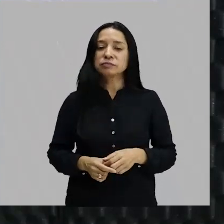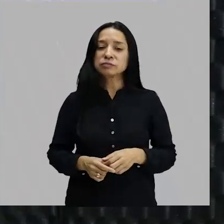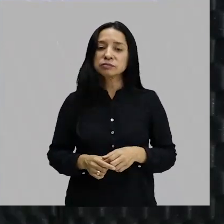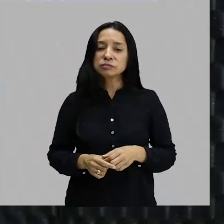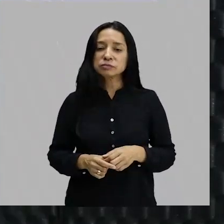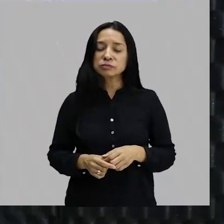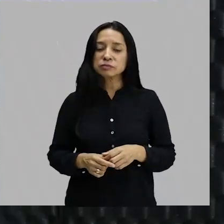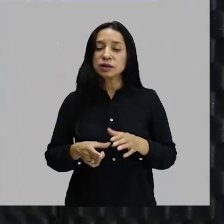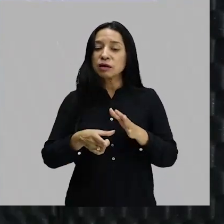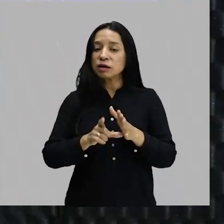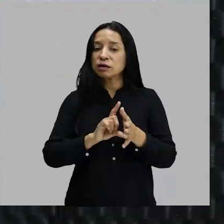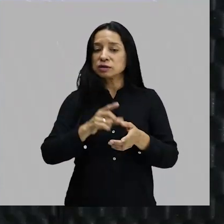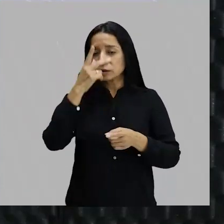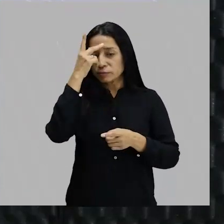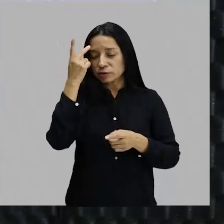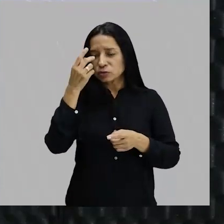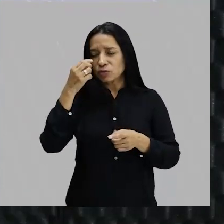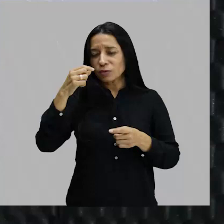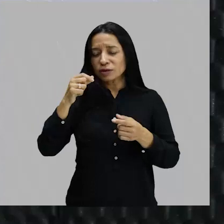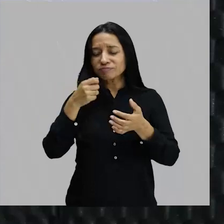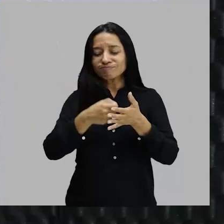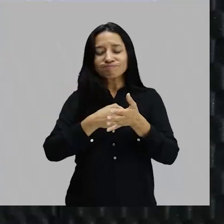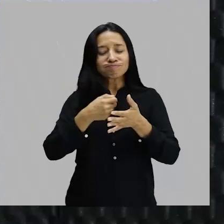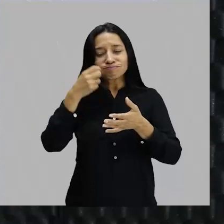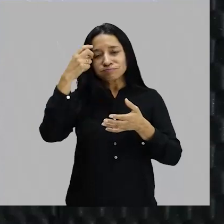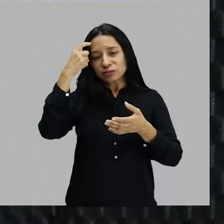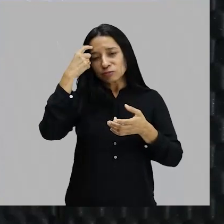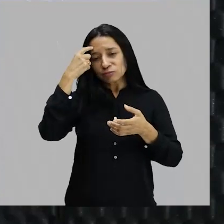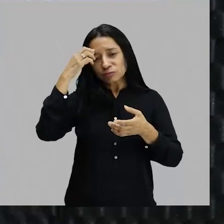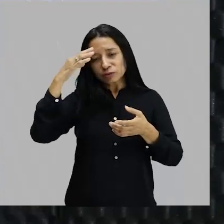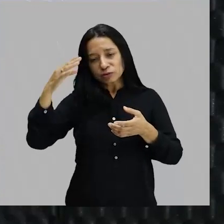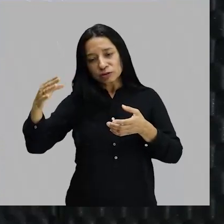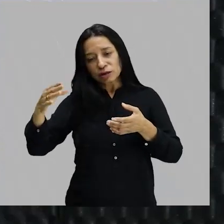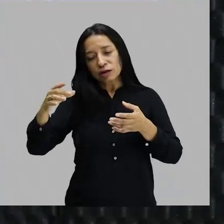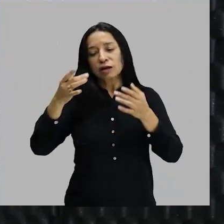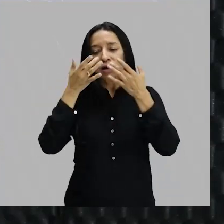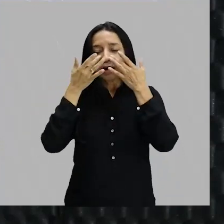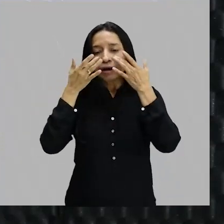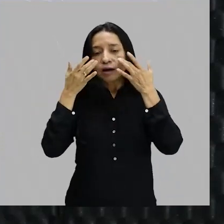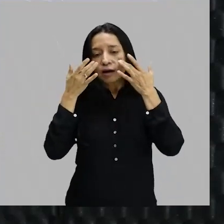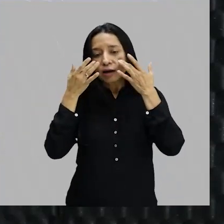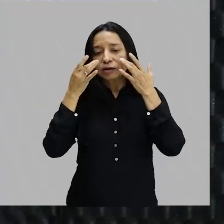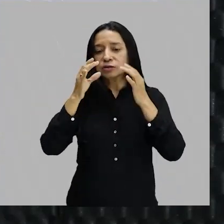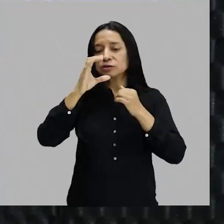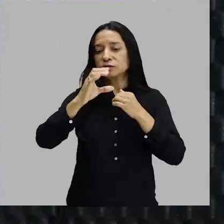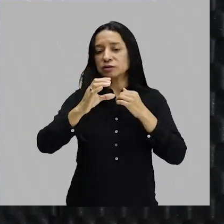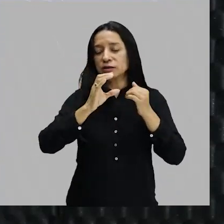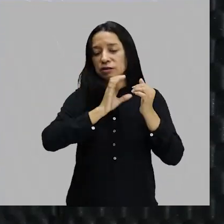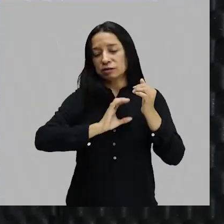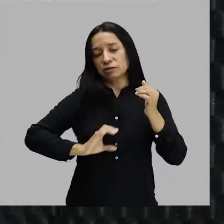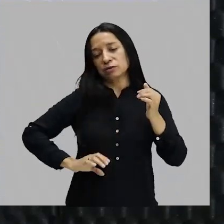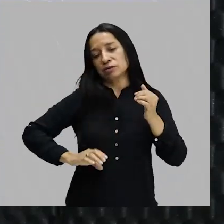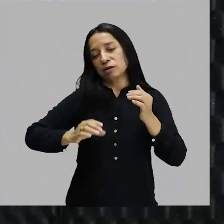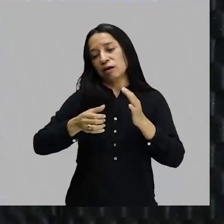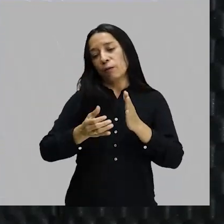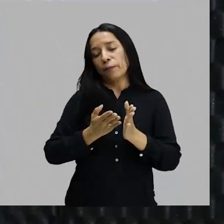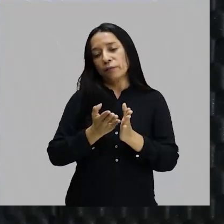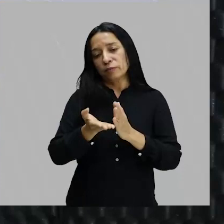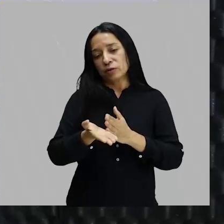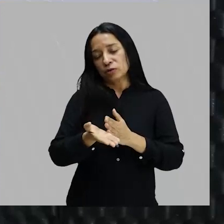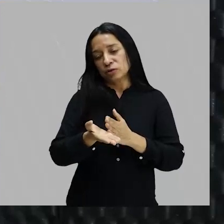problema em sala, antes que alguém tente imaginar. A arte cristã primitiva é o início. O que que a gente vai ter depois? Uma série